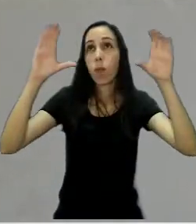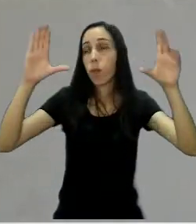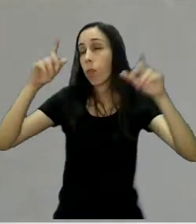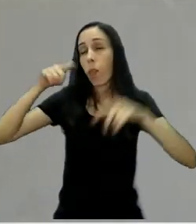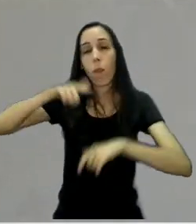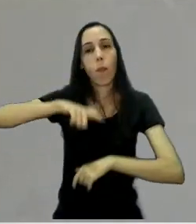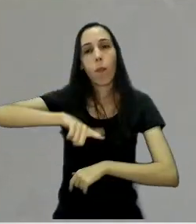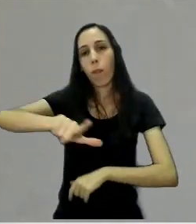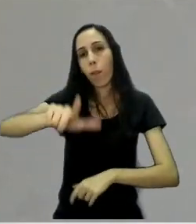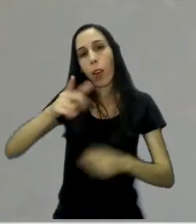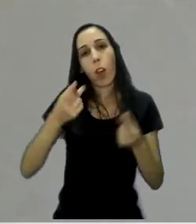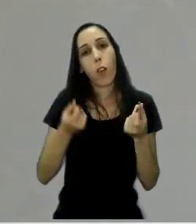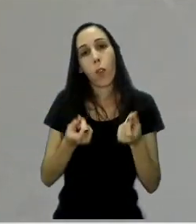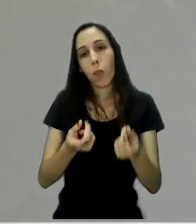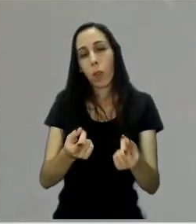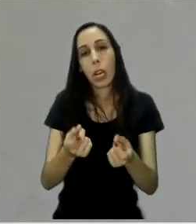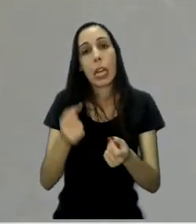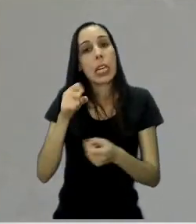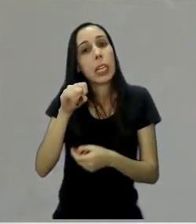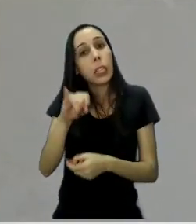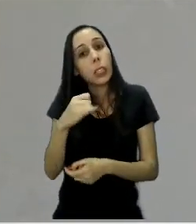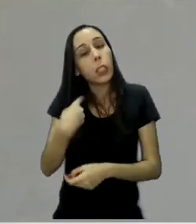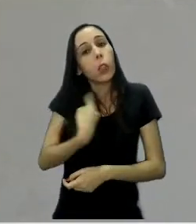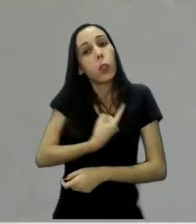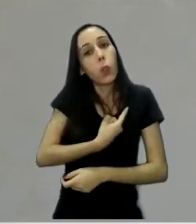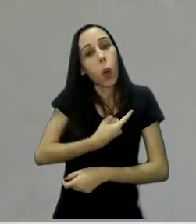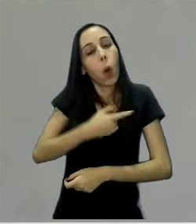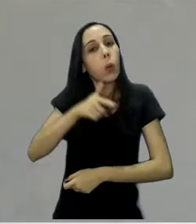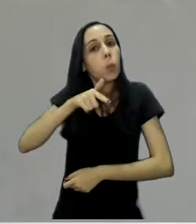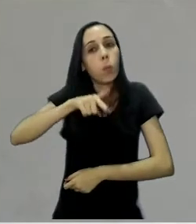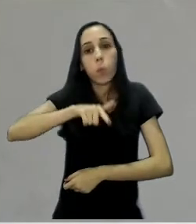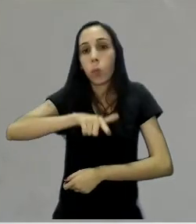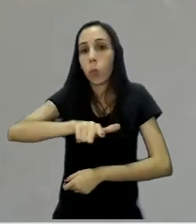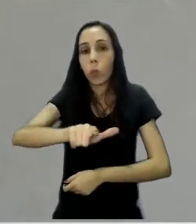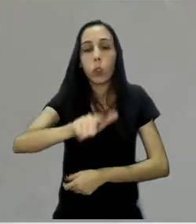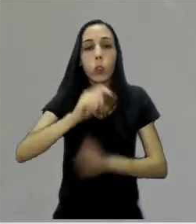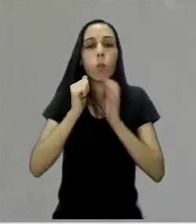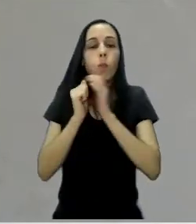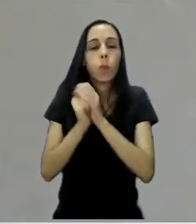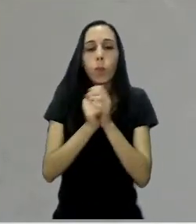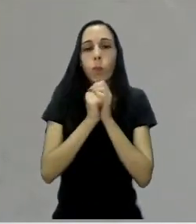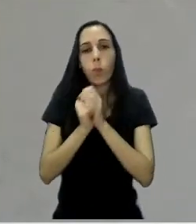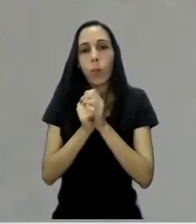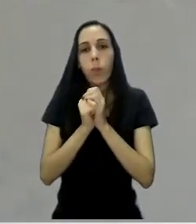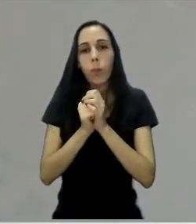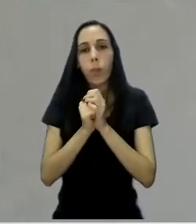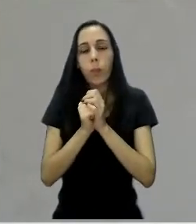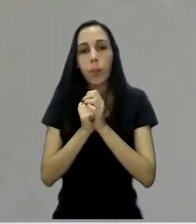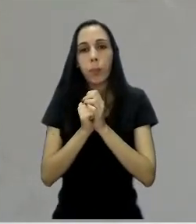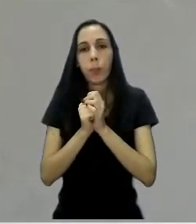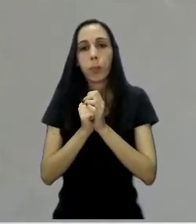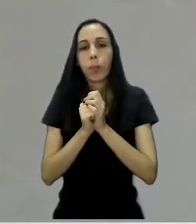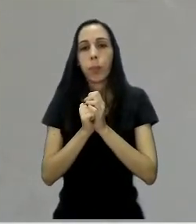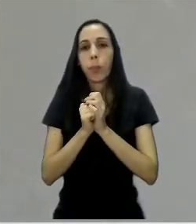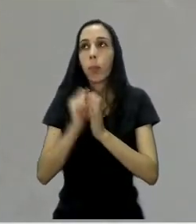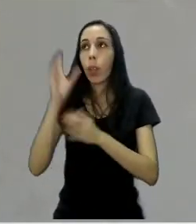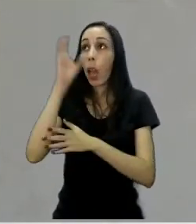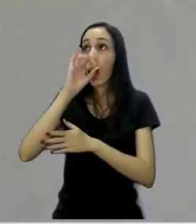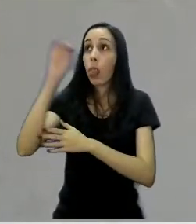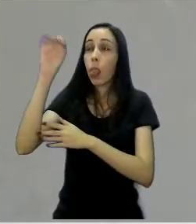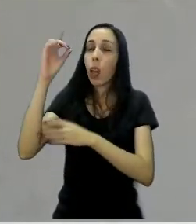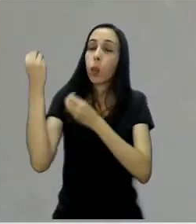Deus, vai prevalecer se nós permanecermos firmes, vigilantes na